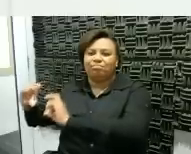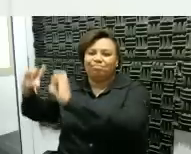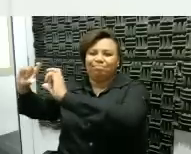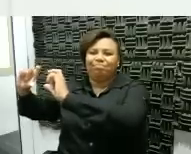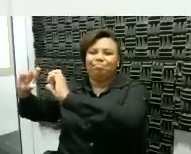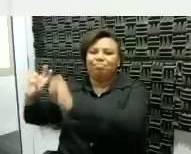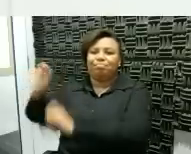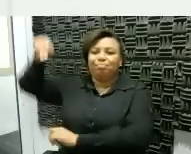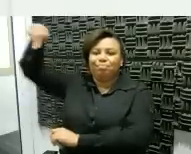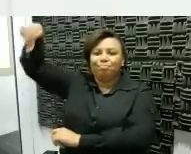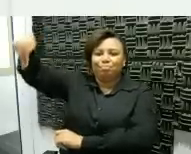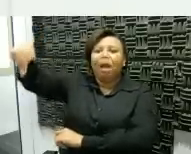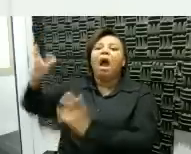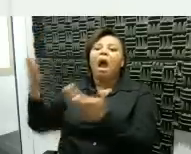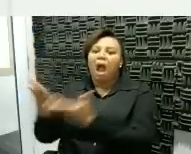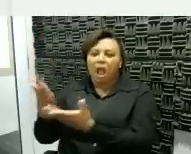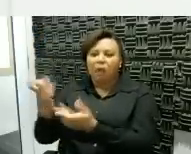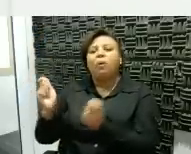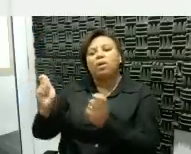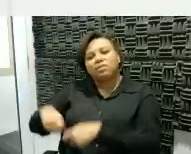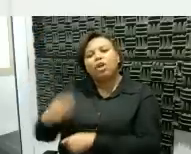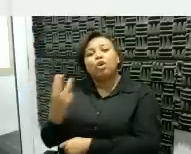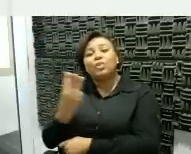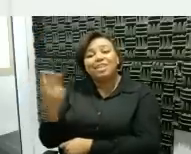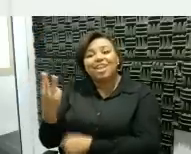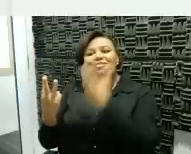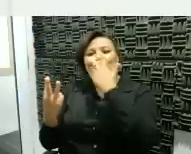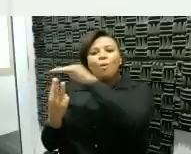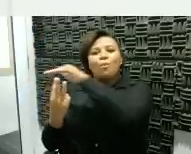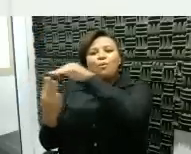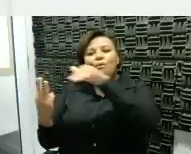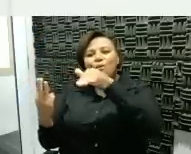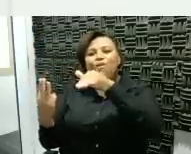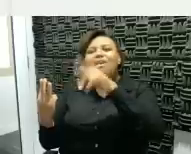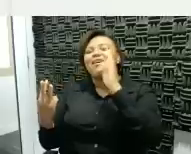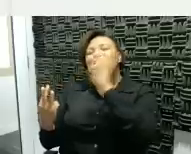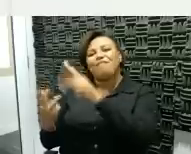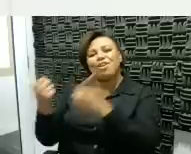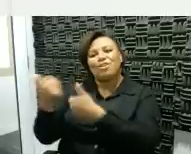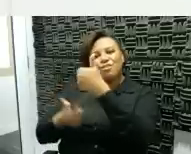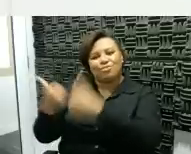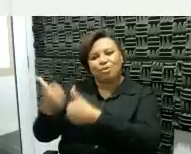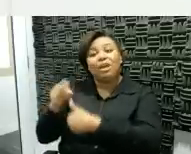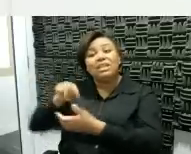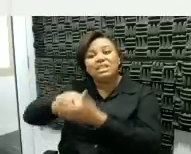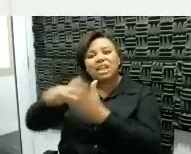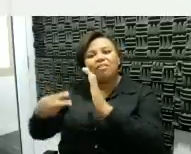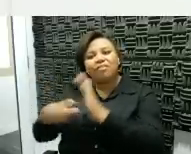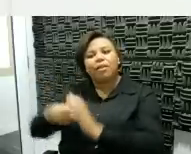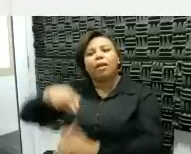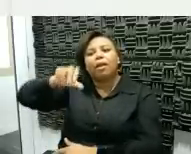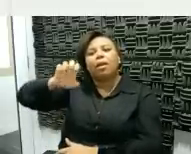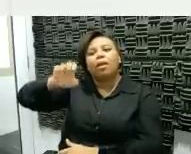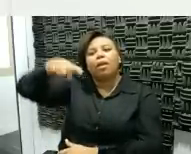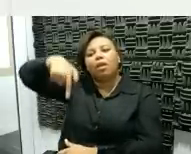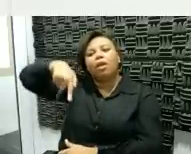eles estão da mesma altura E é isso que a gente chama de Equidade que é igualdade com o respeito às diferenças